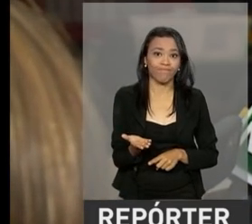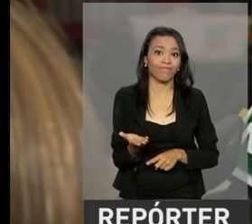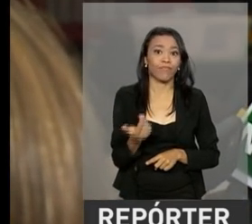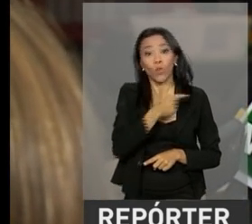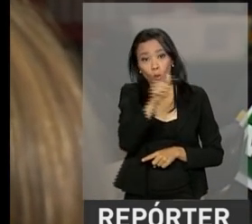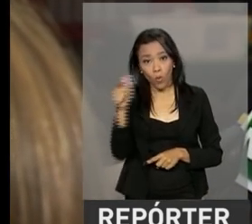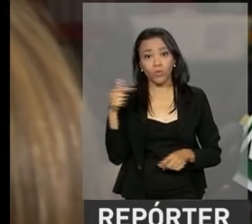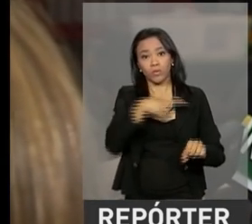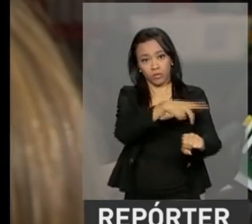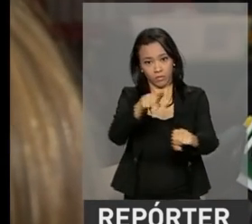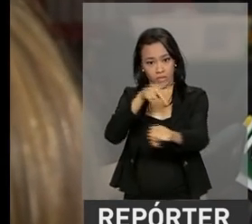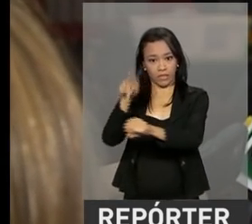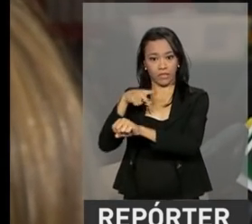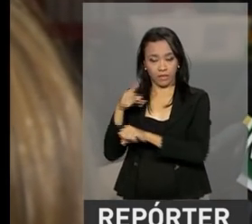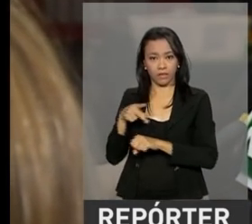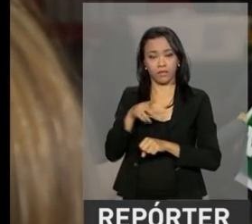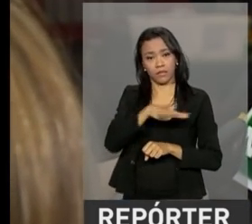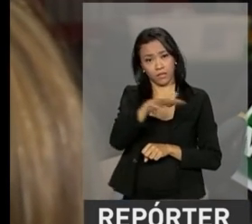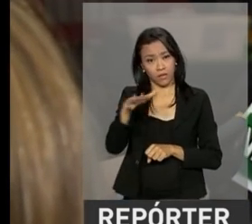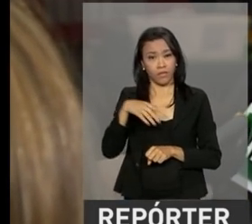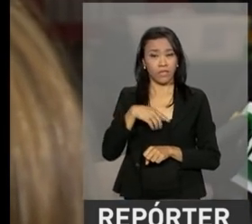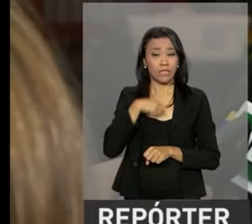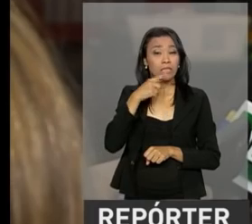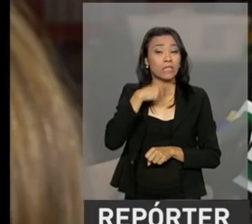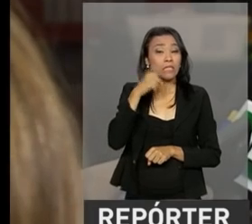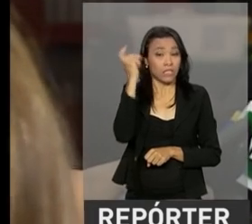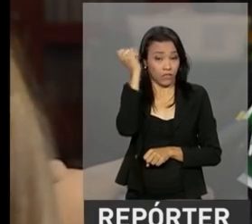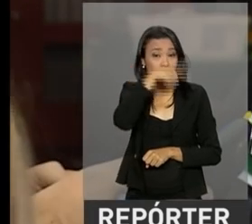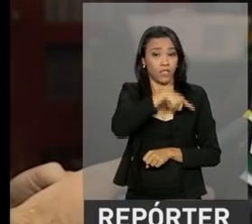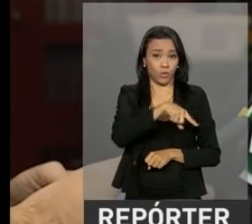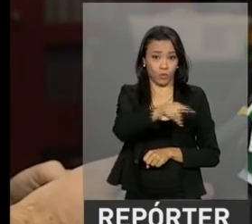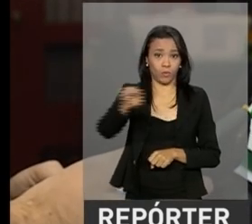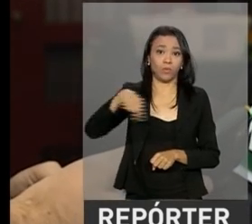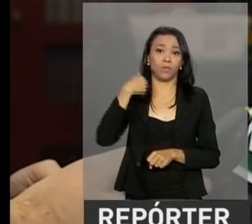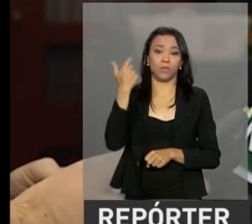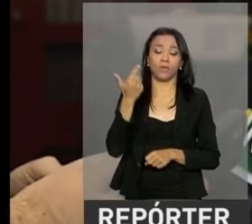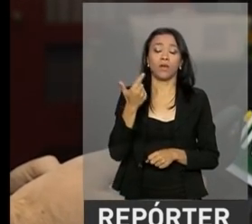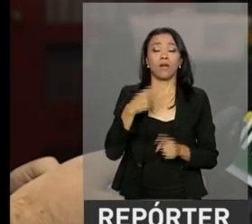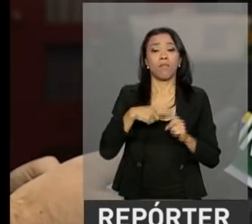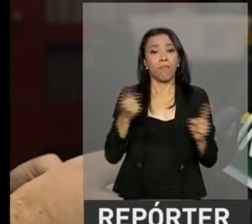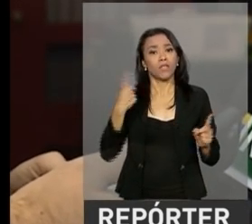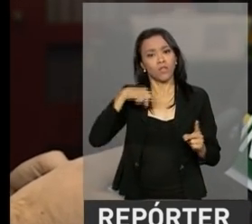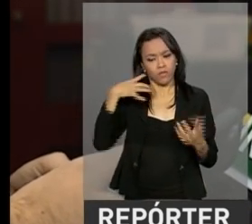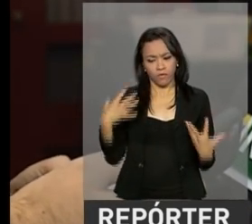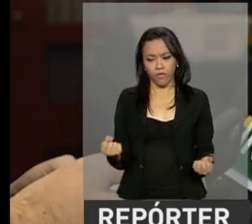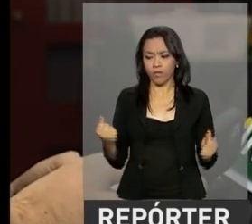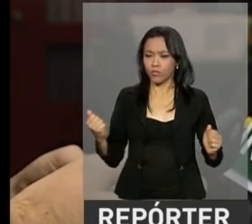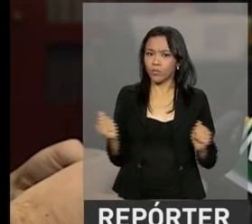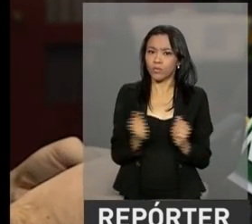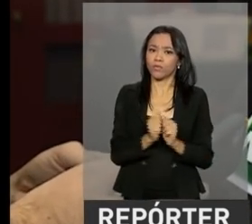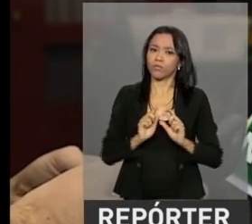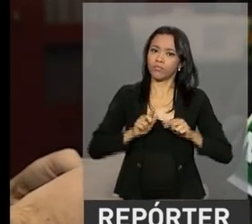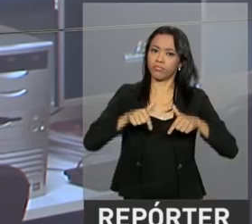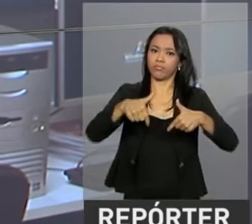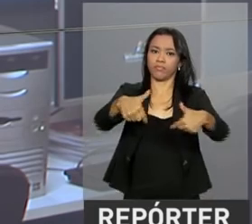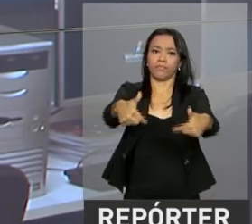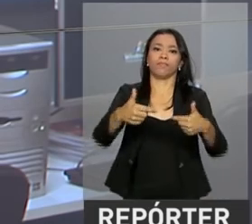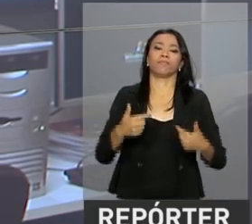os outros países, provavelmente a luta será mais difícil. Mas nós temos que dar as mãos e